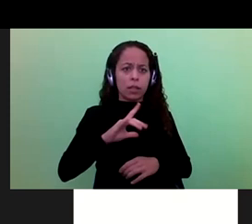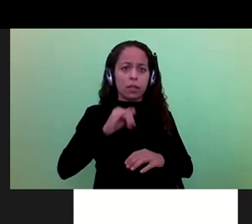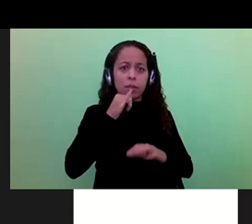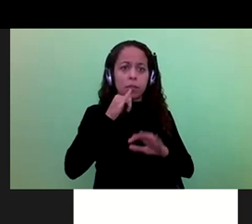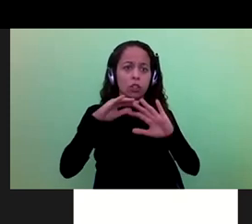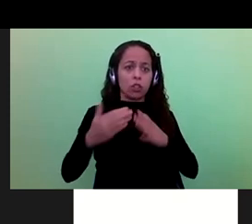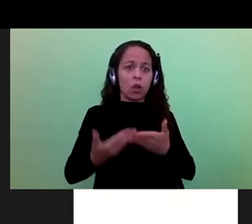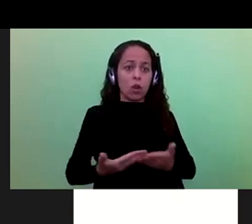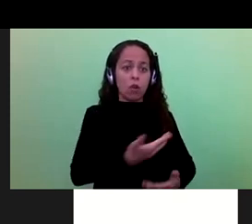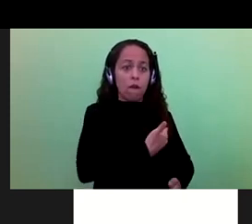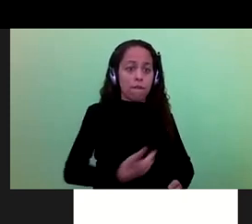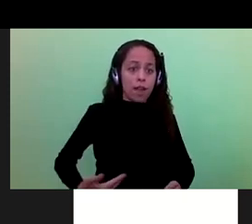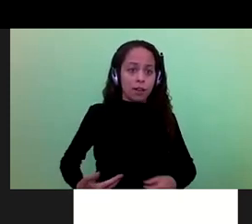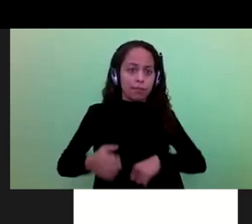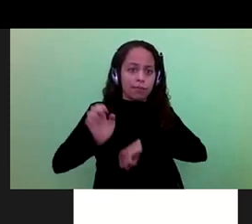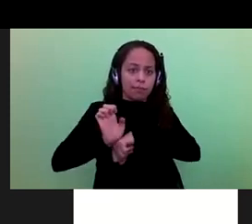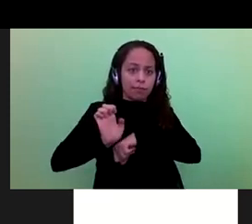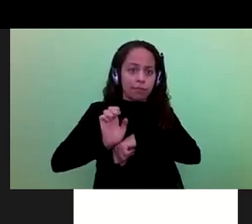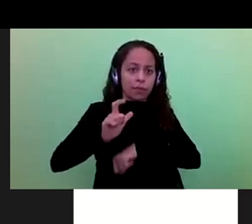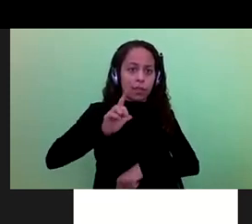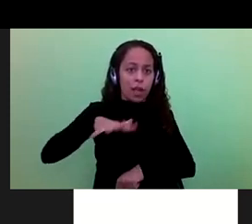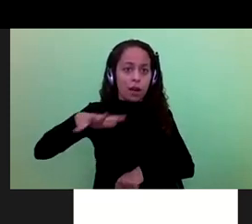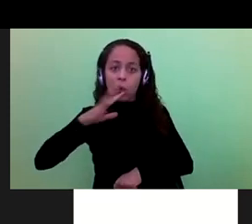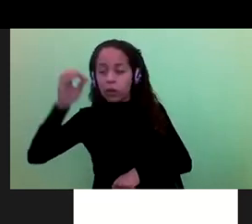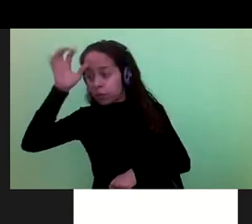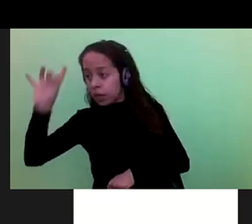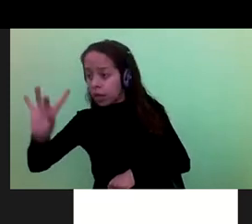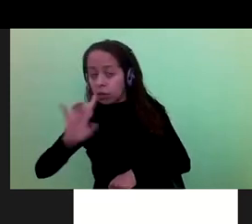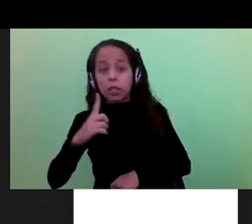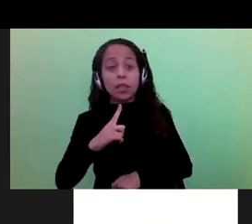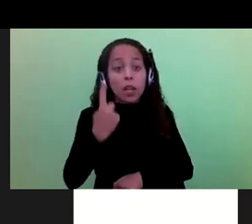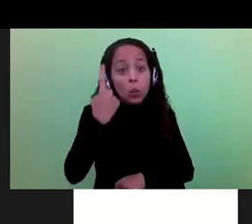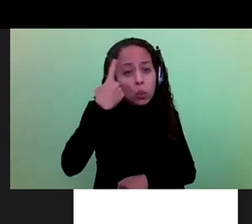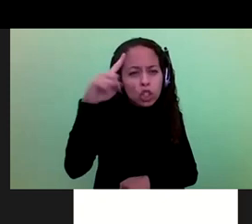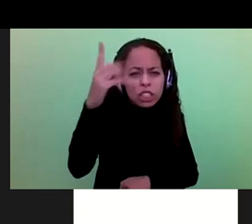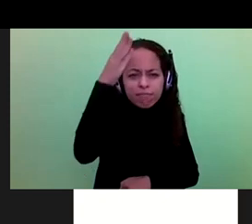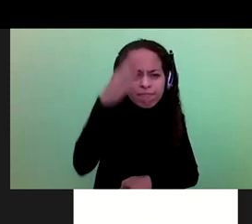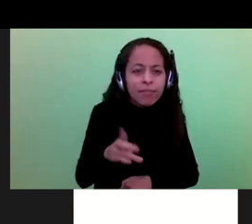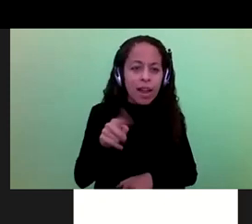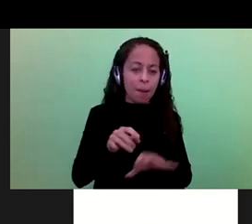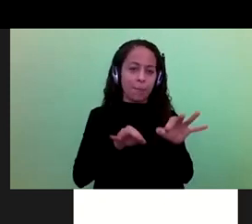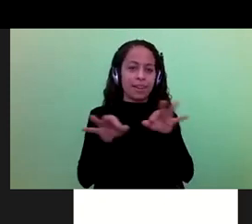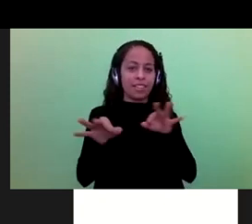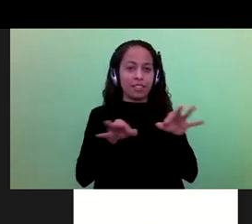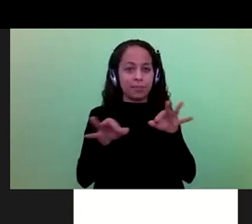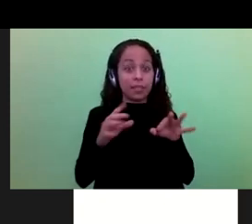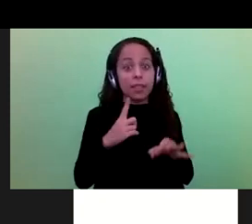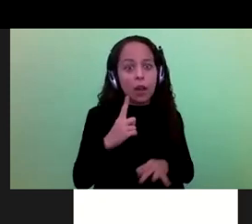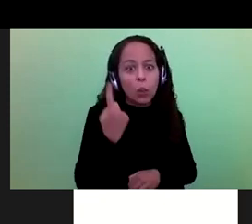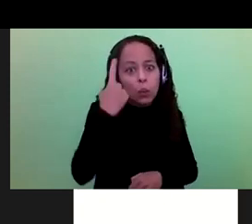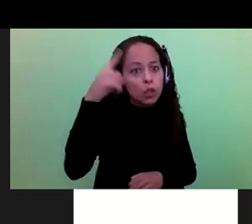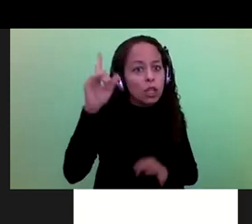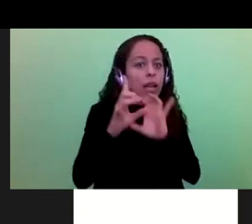exemplo, cada área de conhecimento tem um dia de planejamento. E, via de regra, pelo menos,